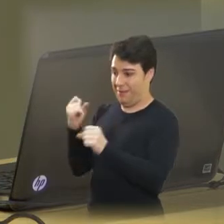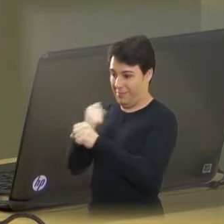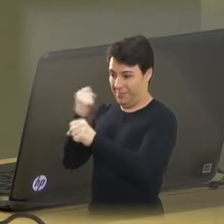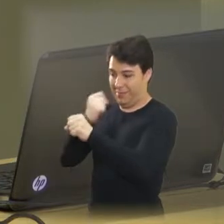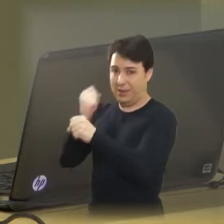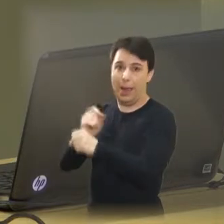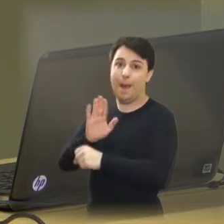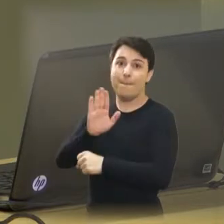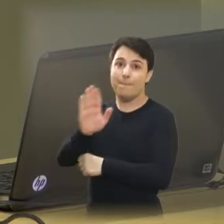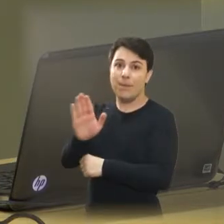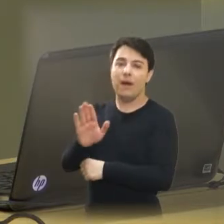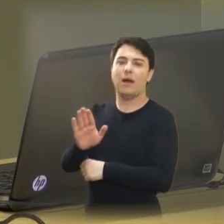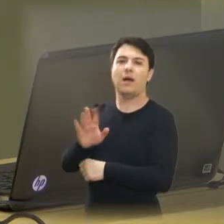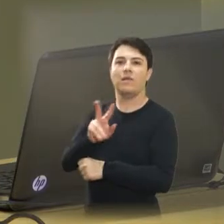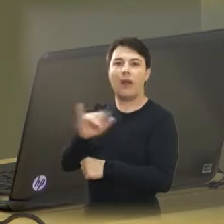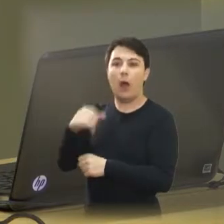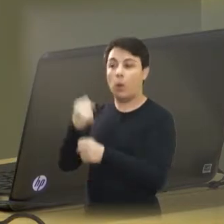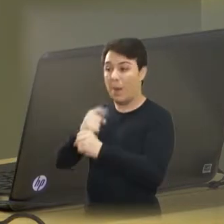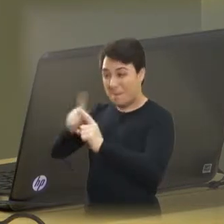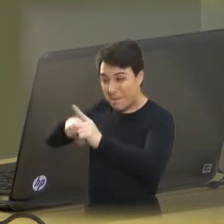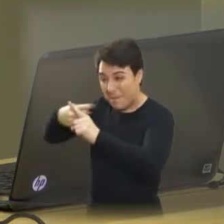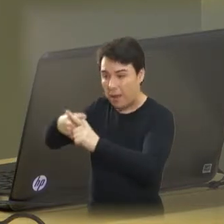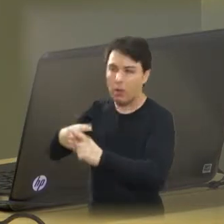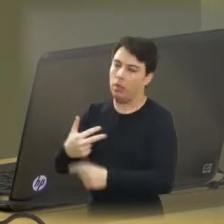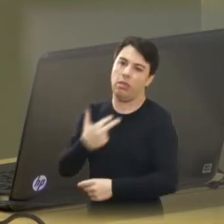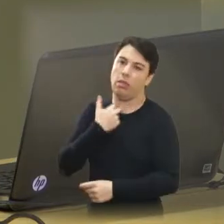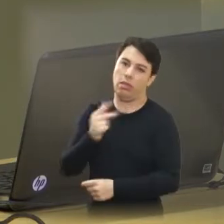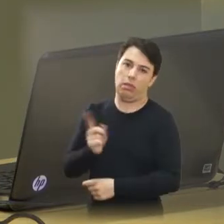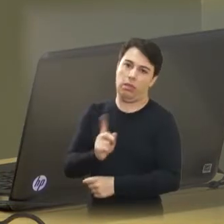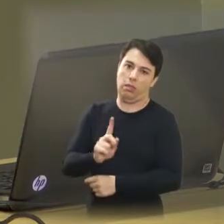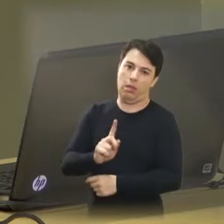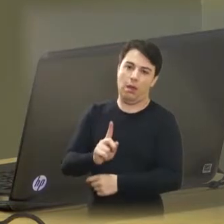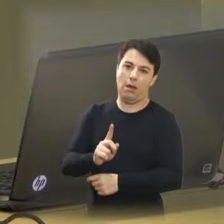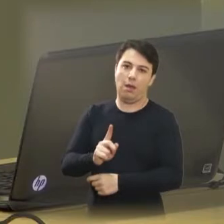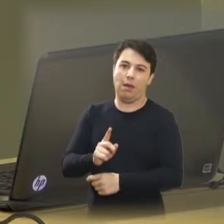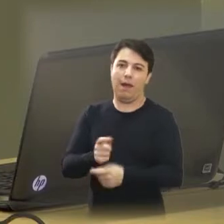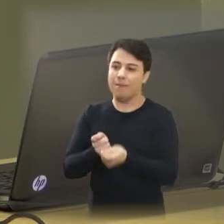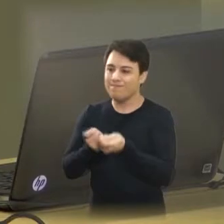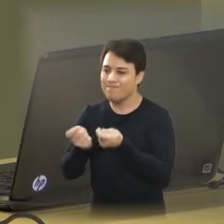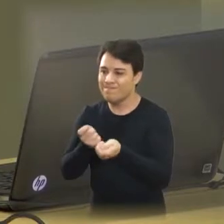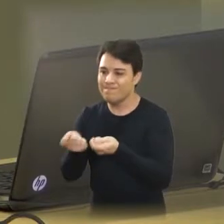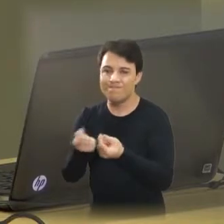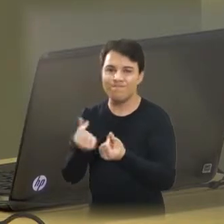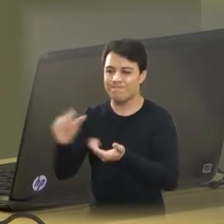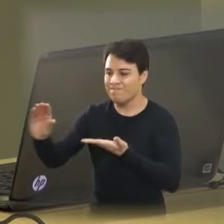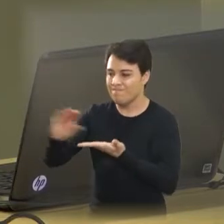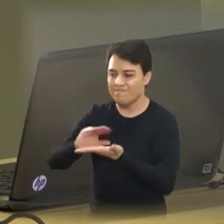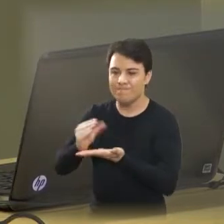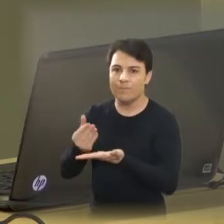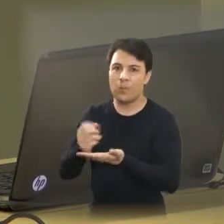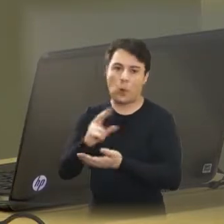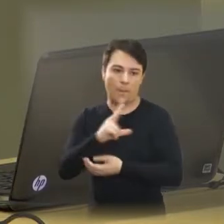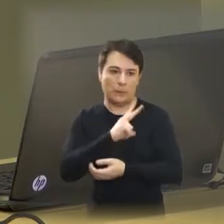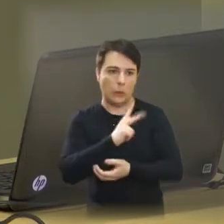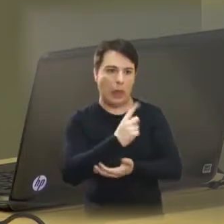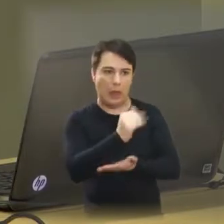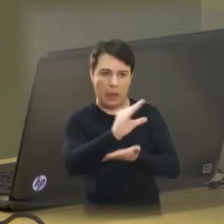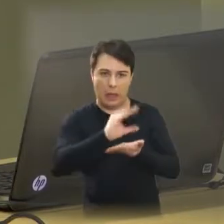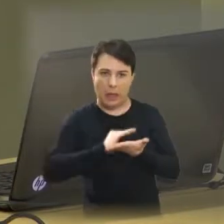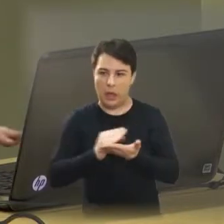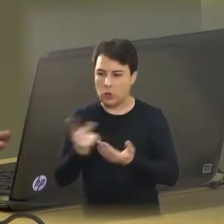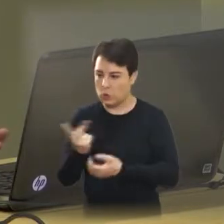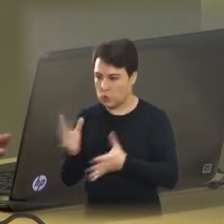muitas manobras. Na verdade, não tem quase manobra nenhuma hoje para pensar em investimento público e privado trabalhando